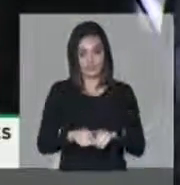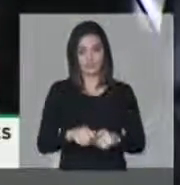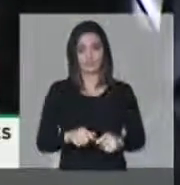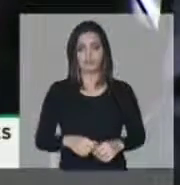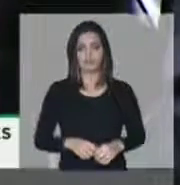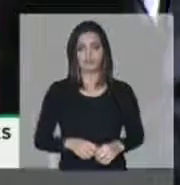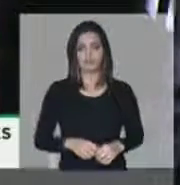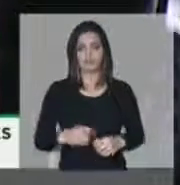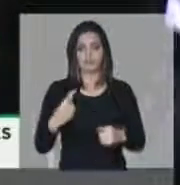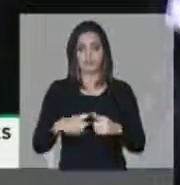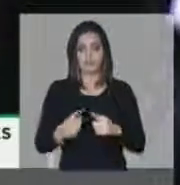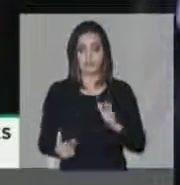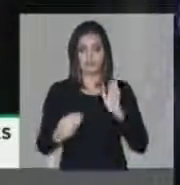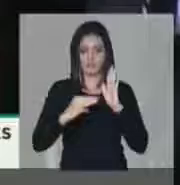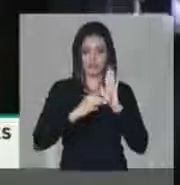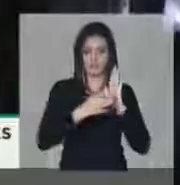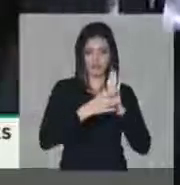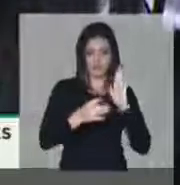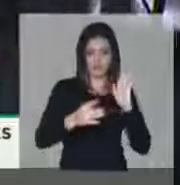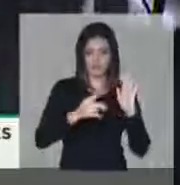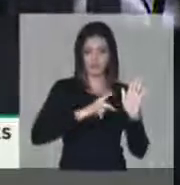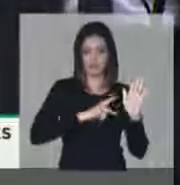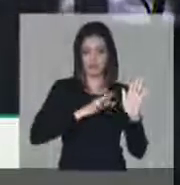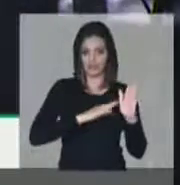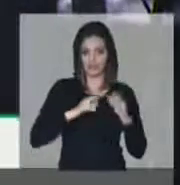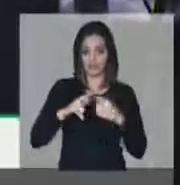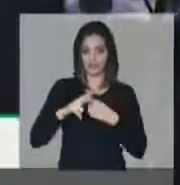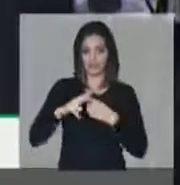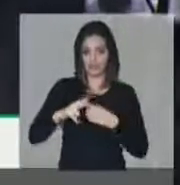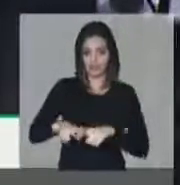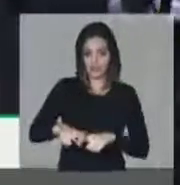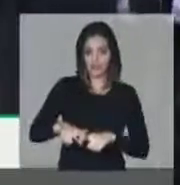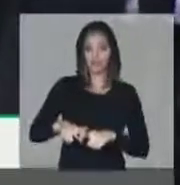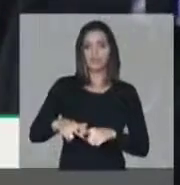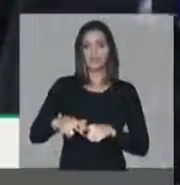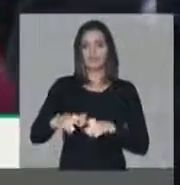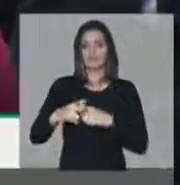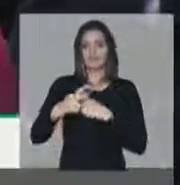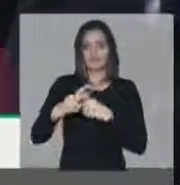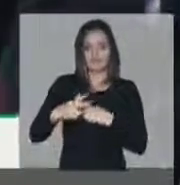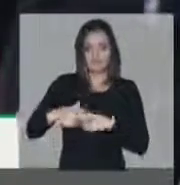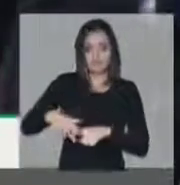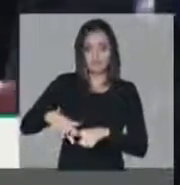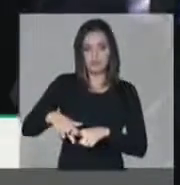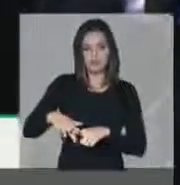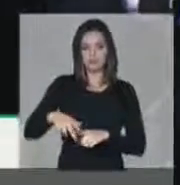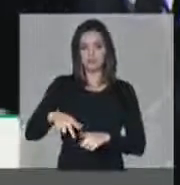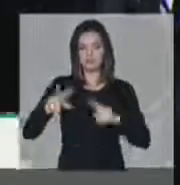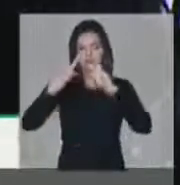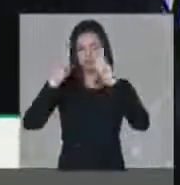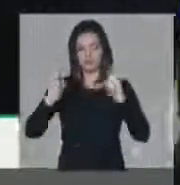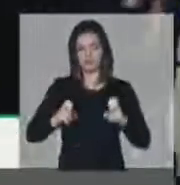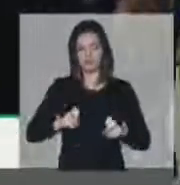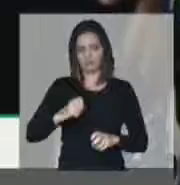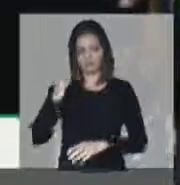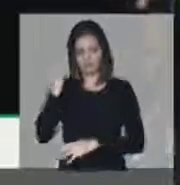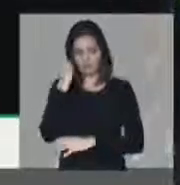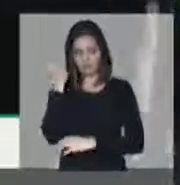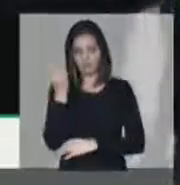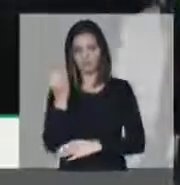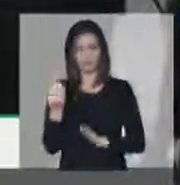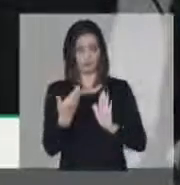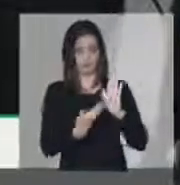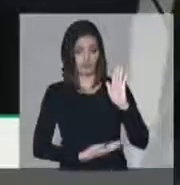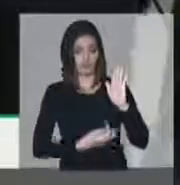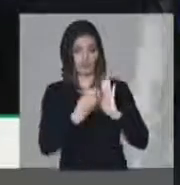manifestem, porque essa emenda, esse destaque do PT, corrige uma das, dos temas muito graves que veio com a medida